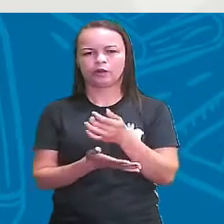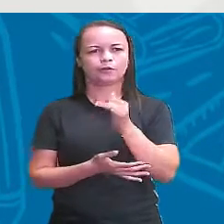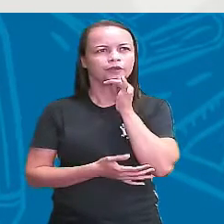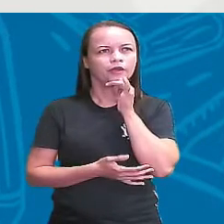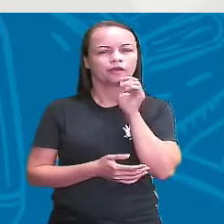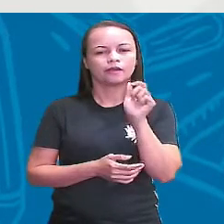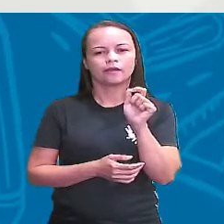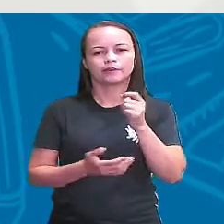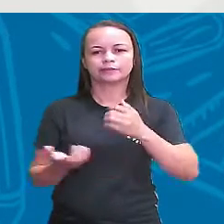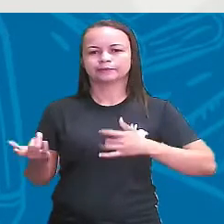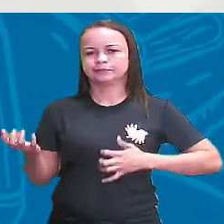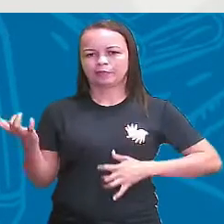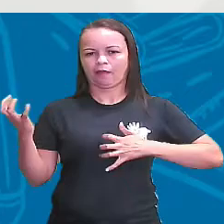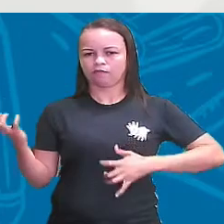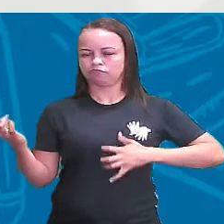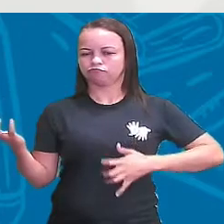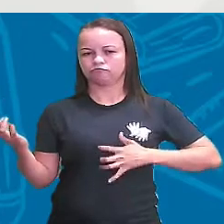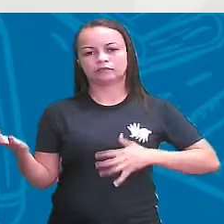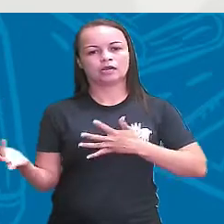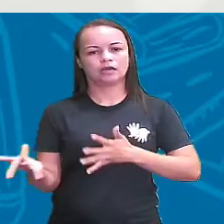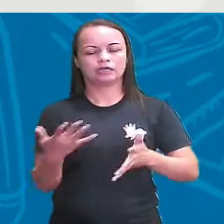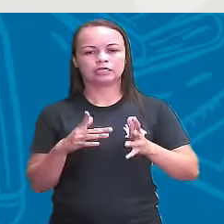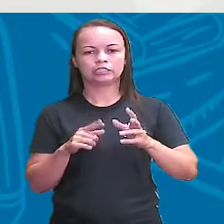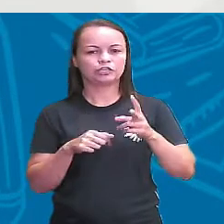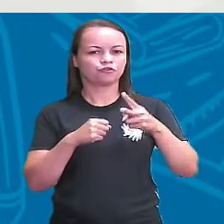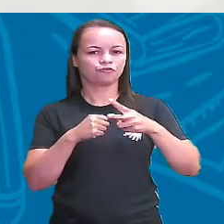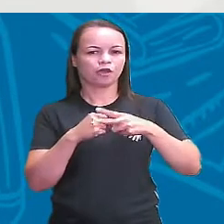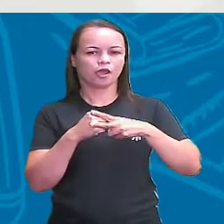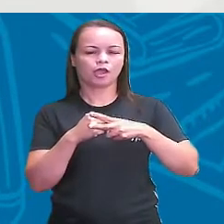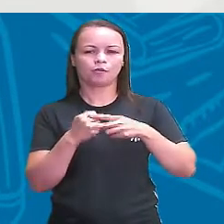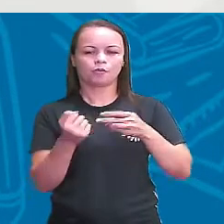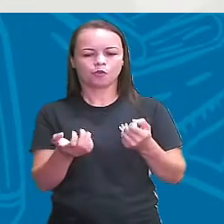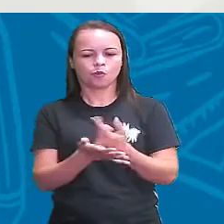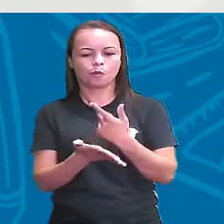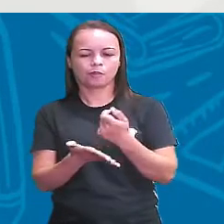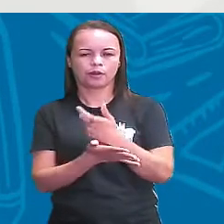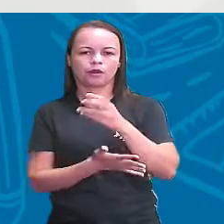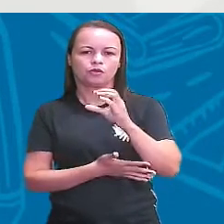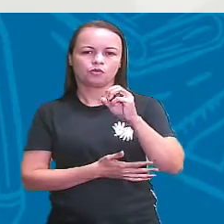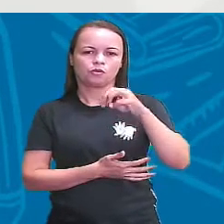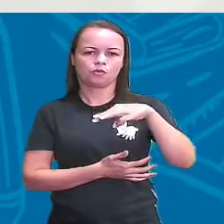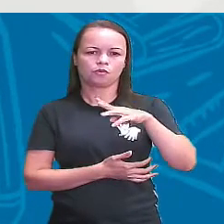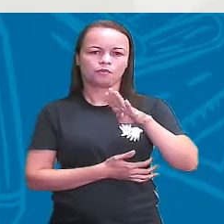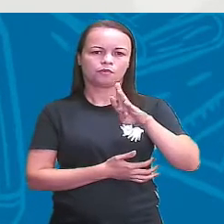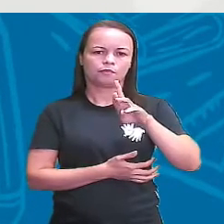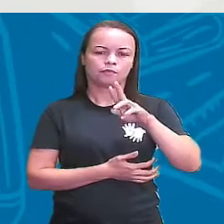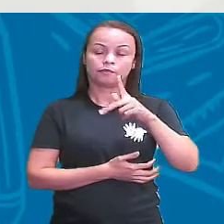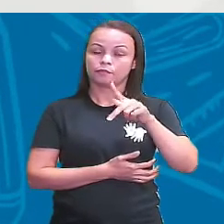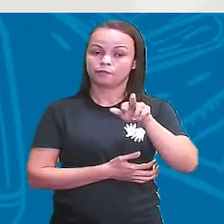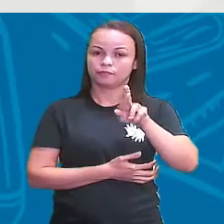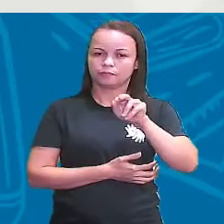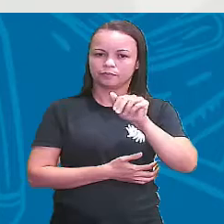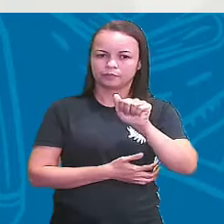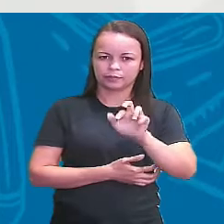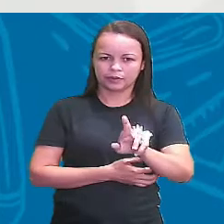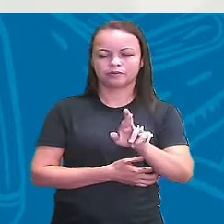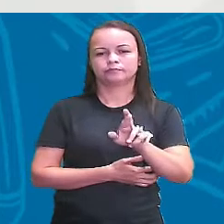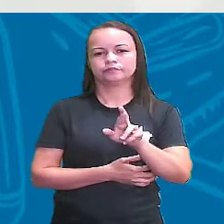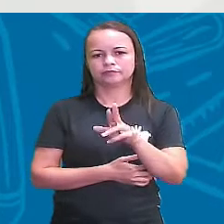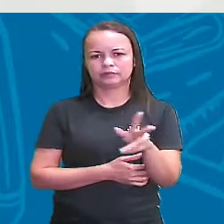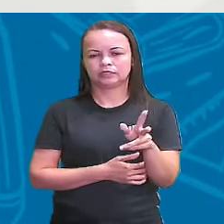é a guitarra. E aí, e o verbo comprar. Me la compras, complemento